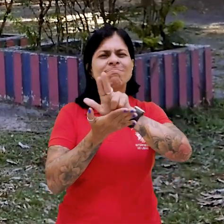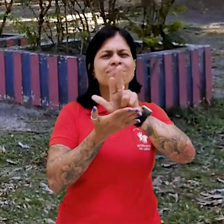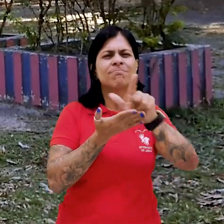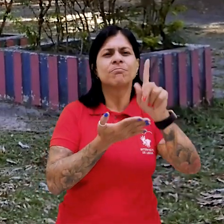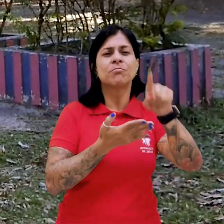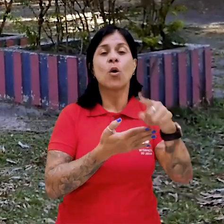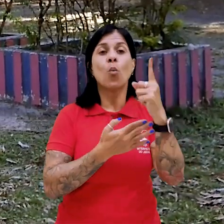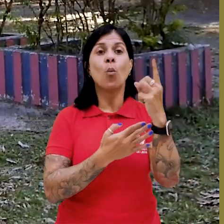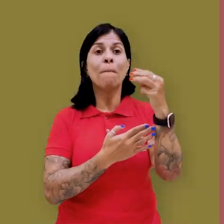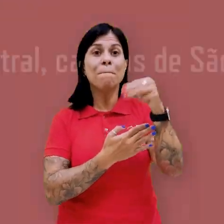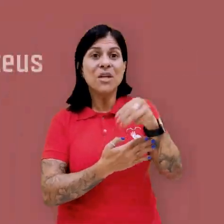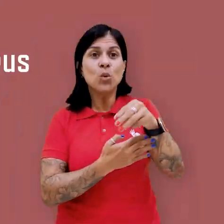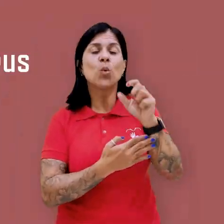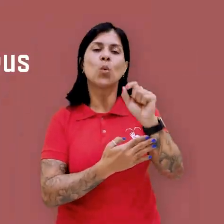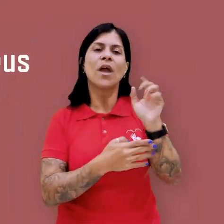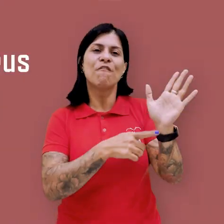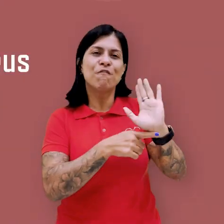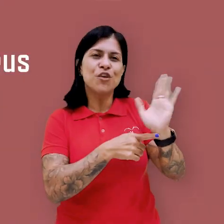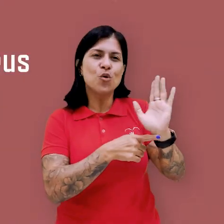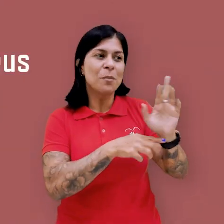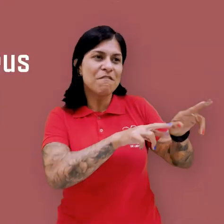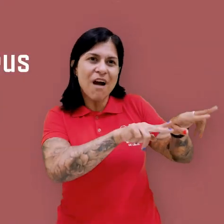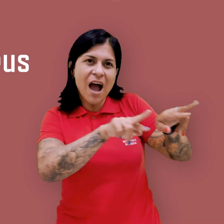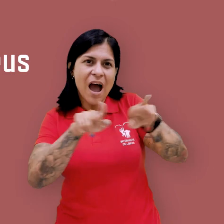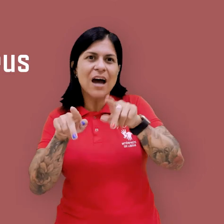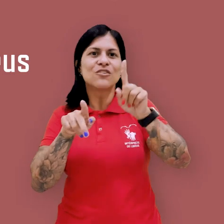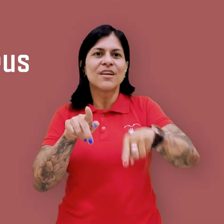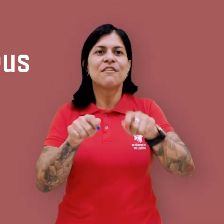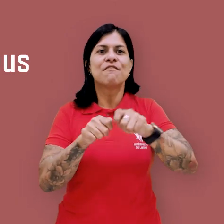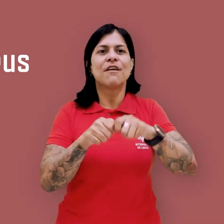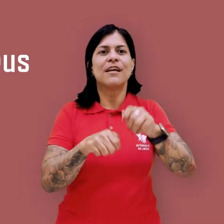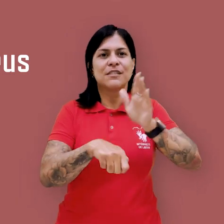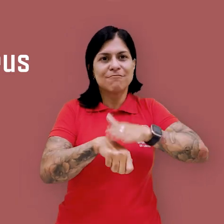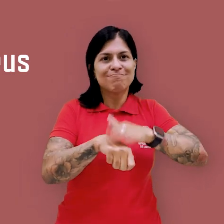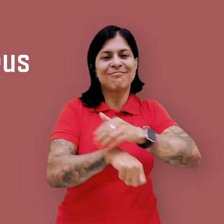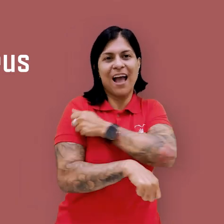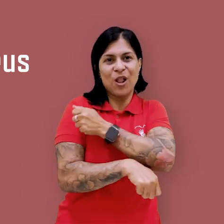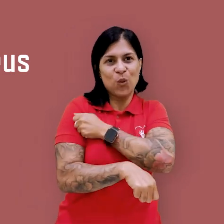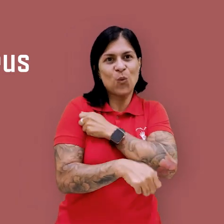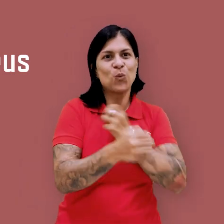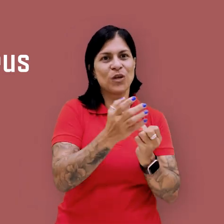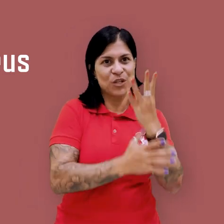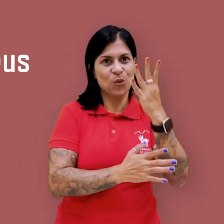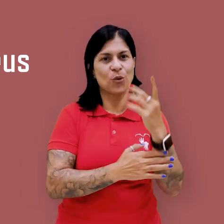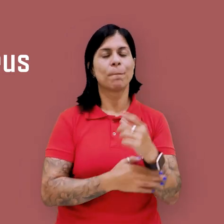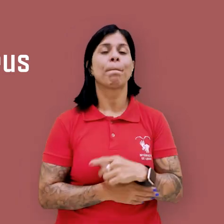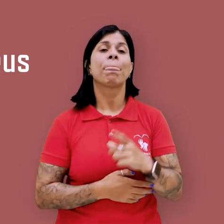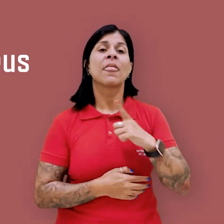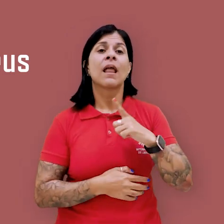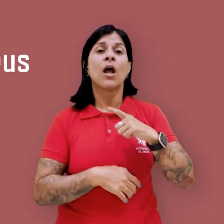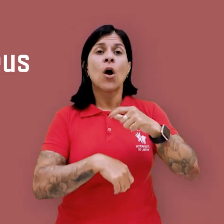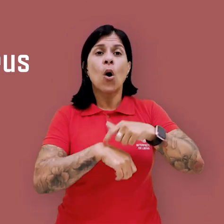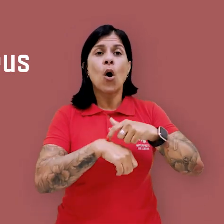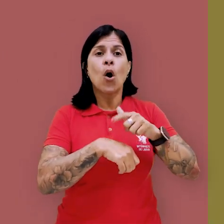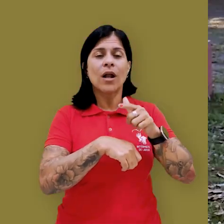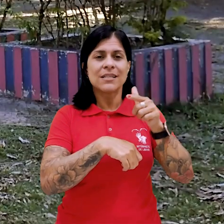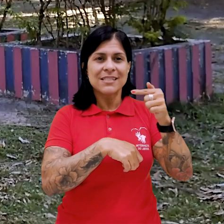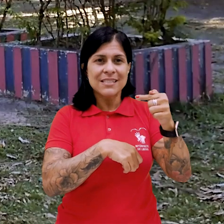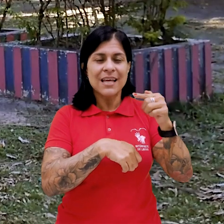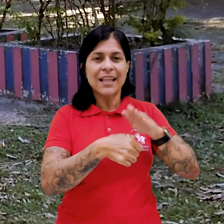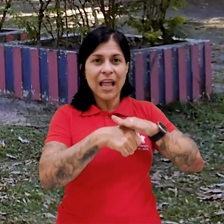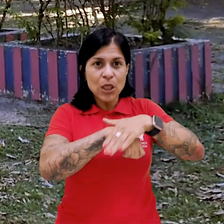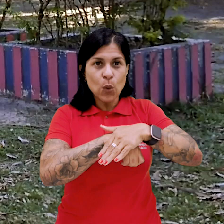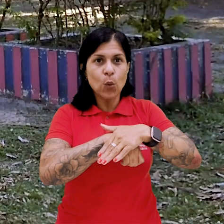curtas-metragens de até um minuto, realizados por alunos da Universidade. O evento acontece às 7 horas da noite,